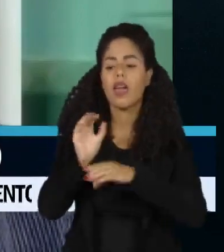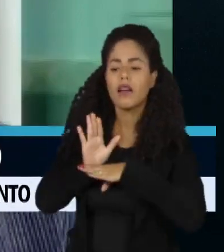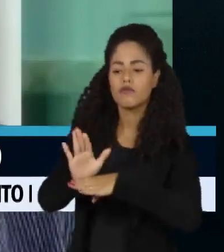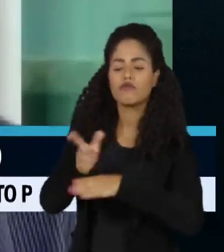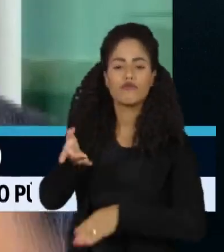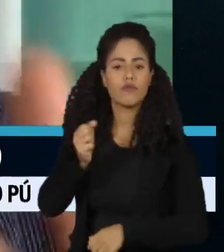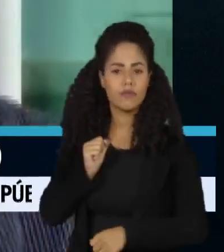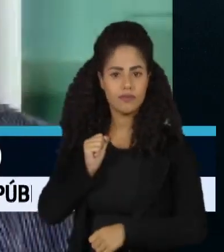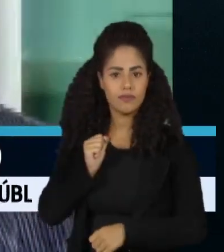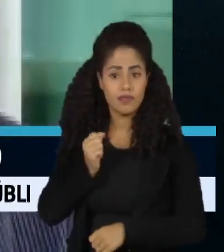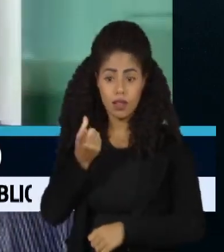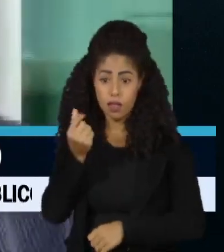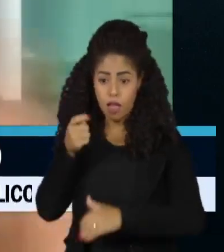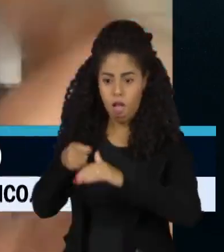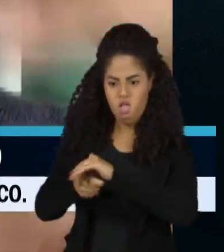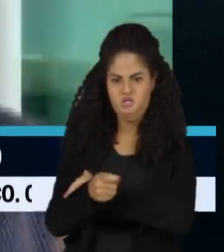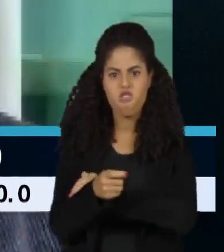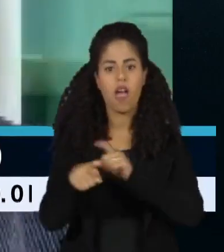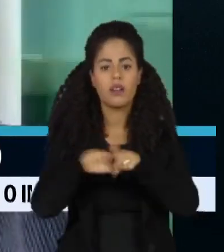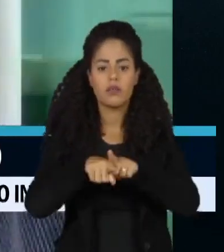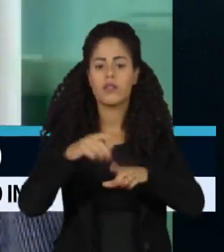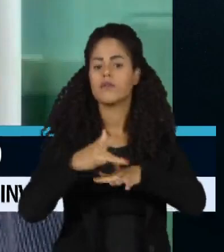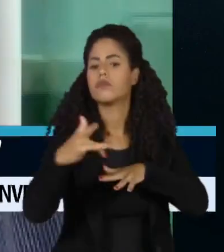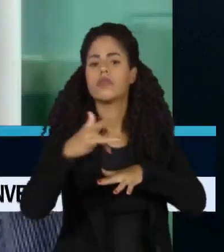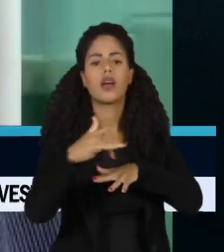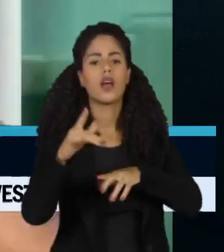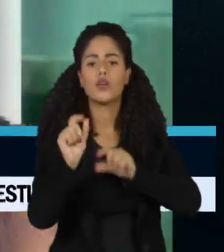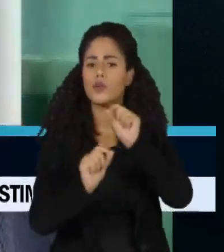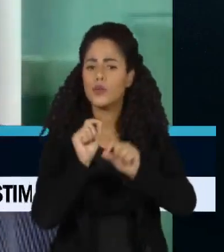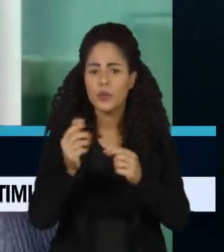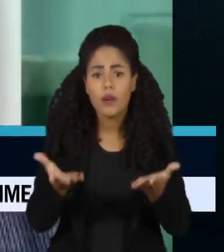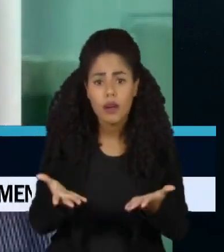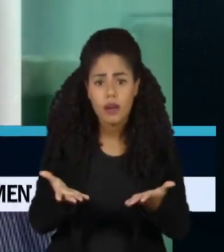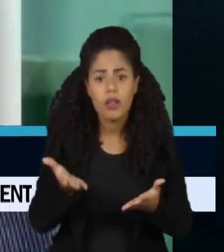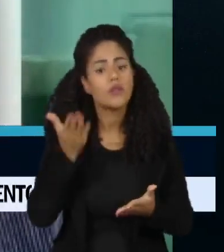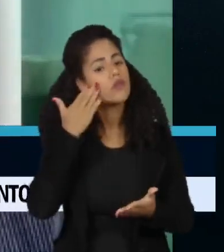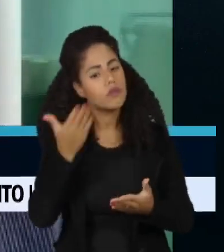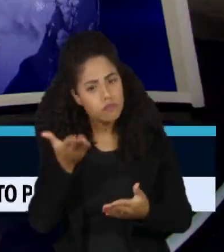o recebimento do ouro, todos esses possam ser responsabilizados.